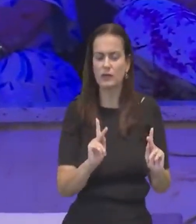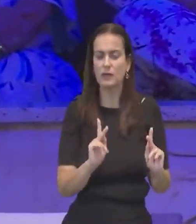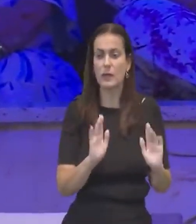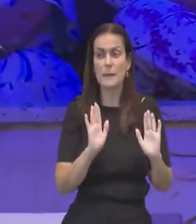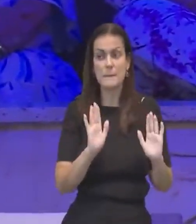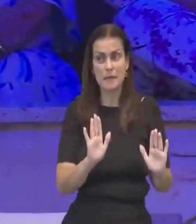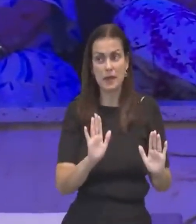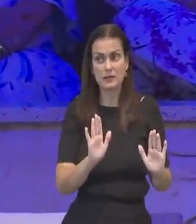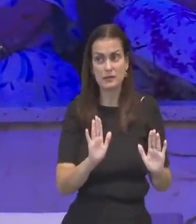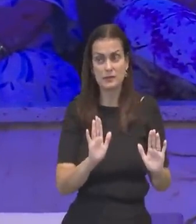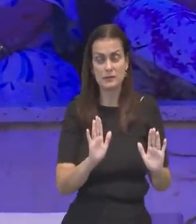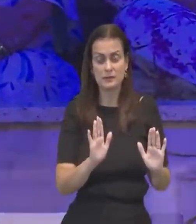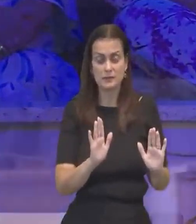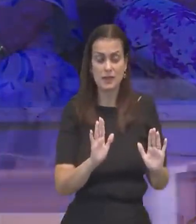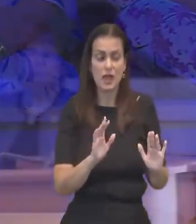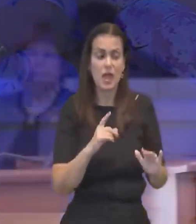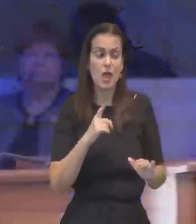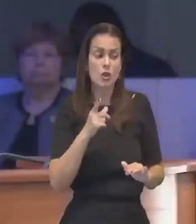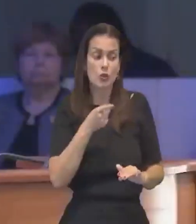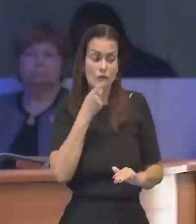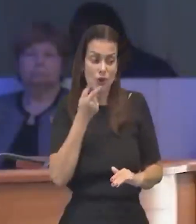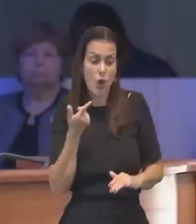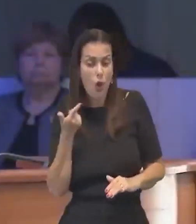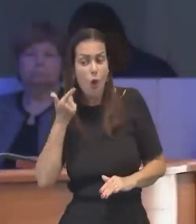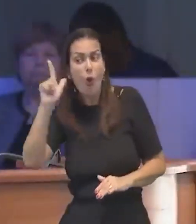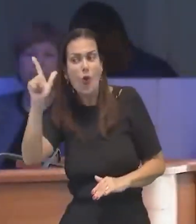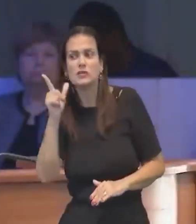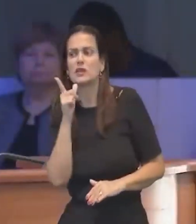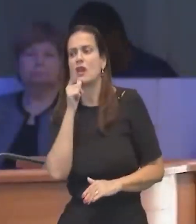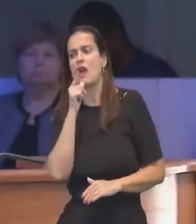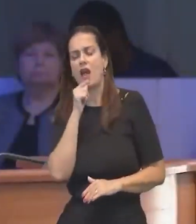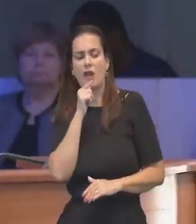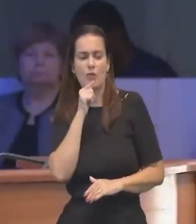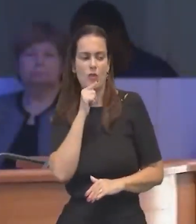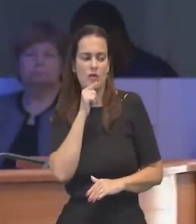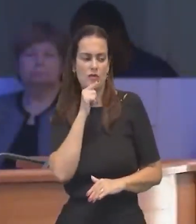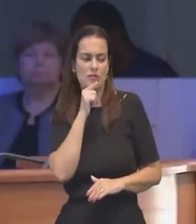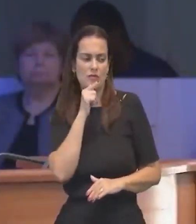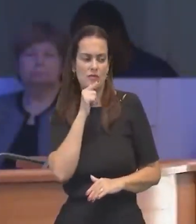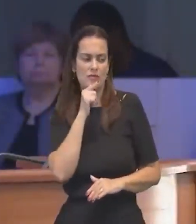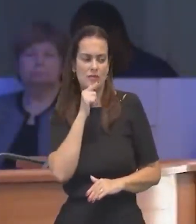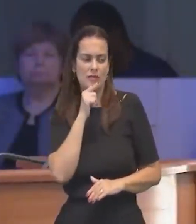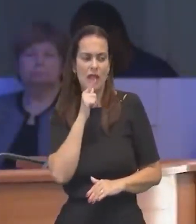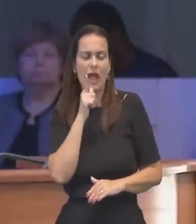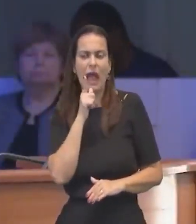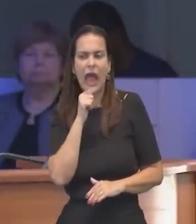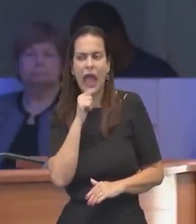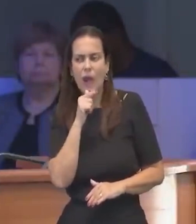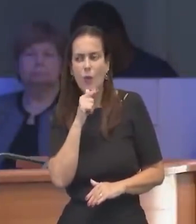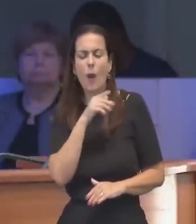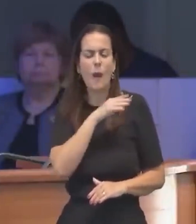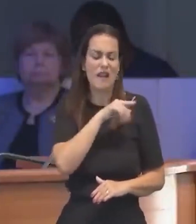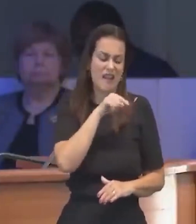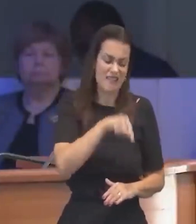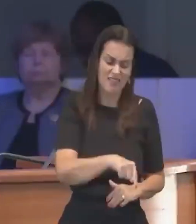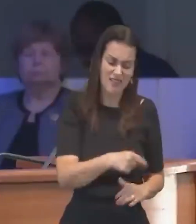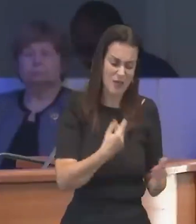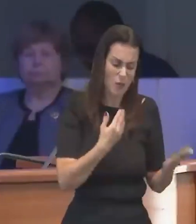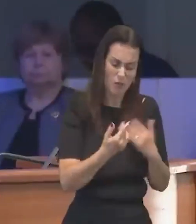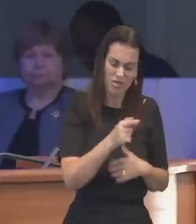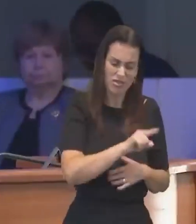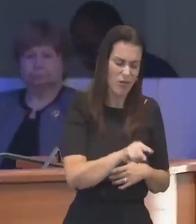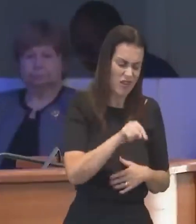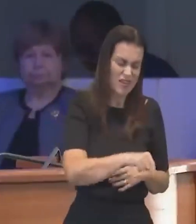Mas mulher, não estou falando sobre uma água que praticamente é uma água morta, uma água parada. Estou falando sobre